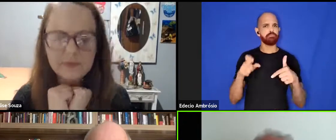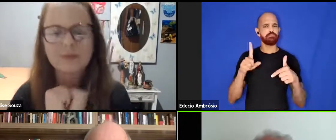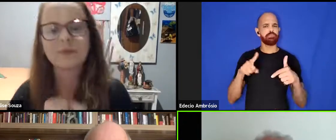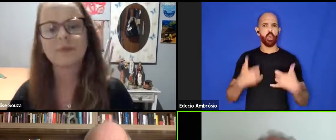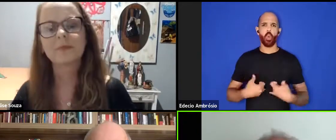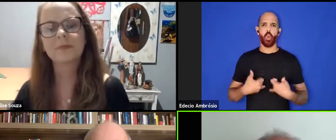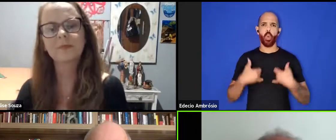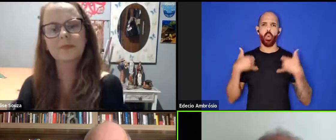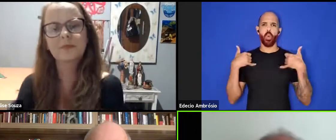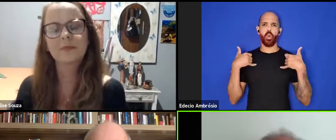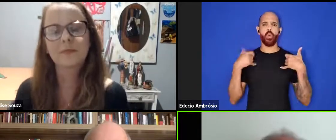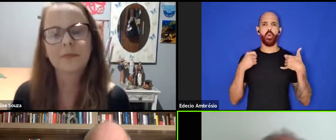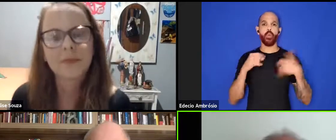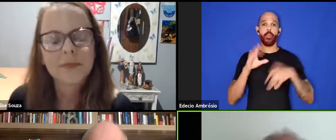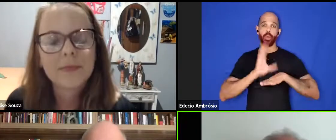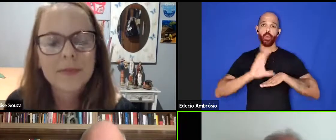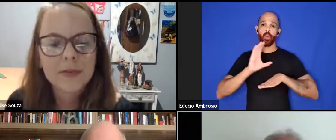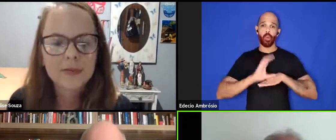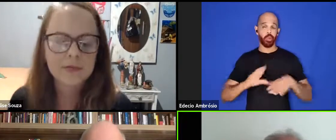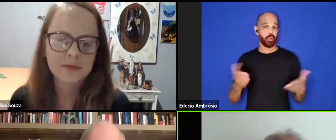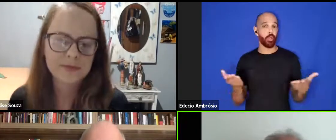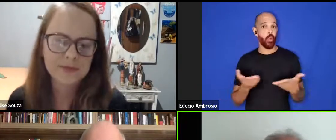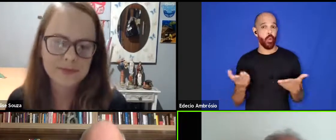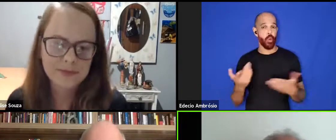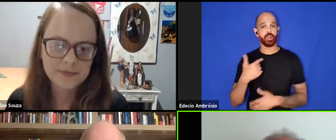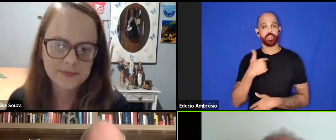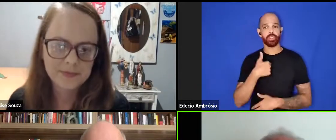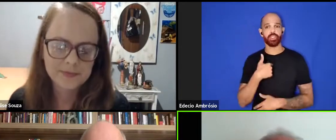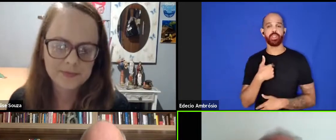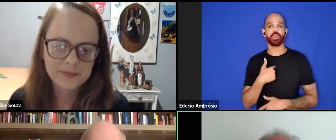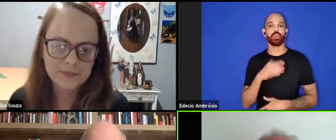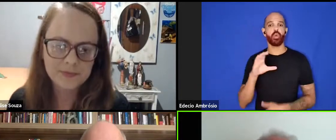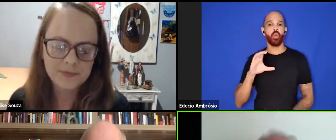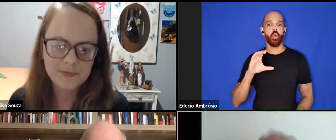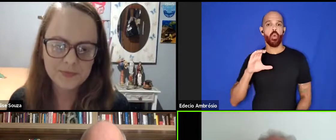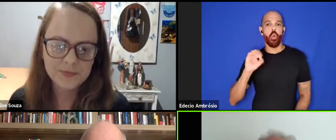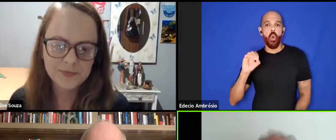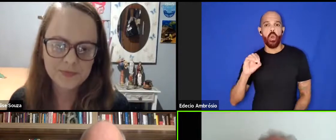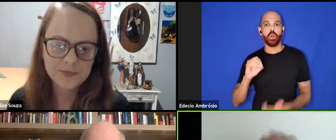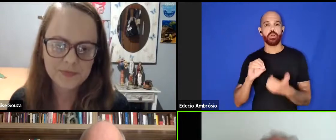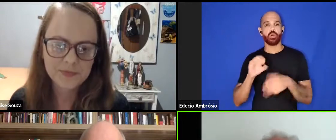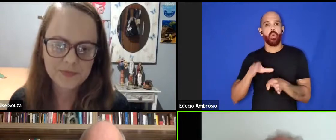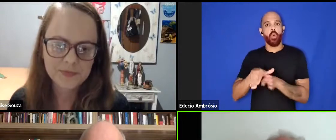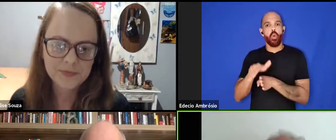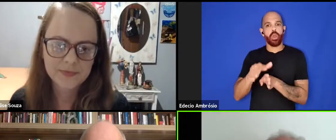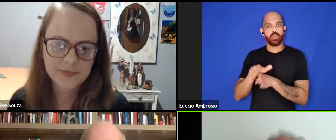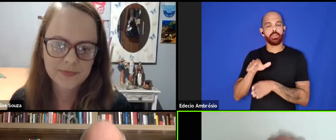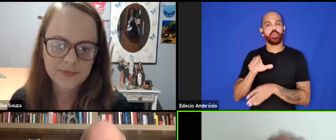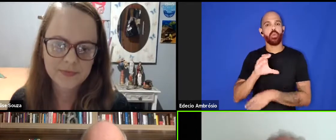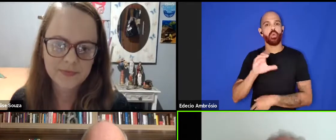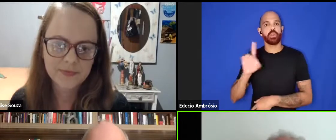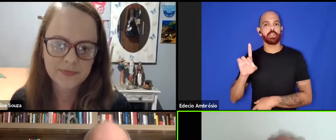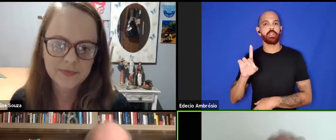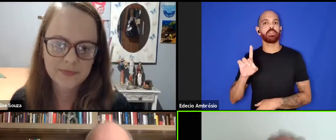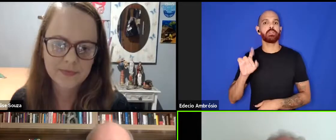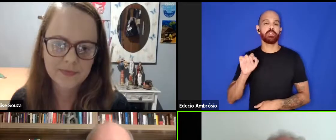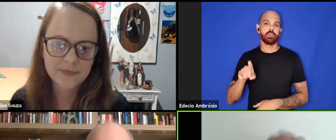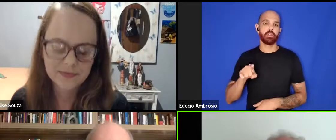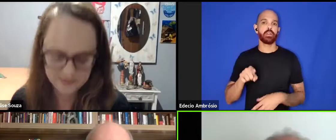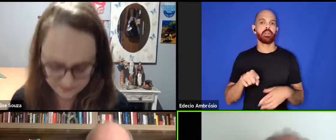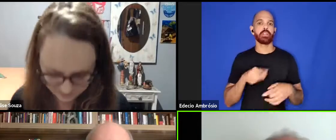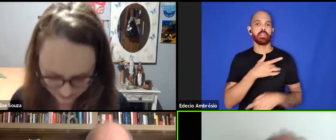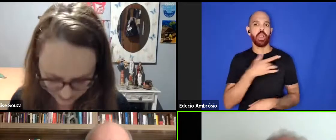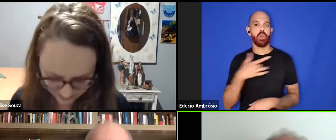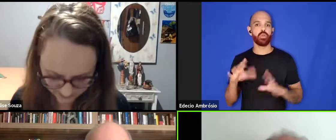para o curso que hoje eu coordeno, né, o curso de pós-graduação em saúde coletiva do